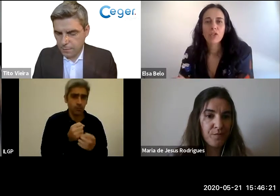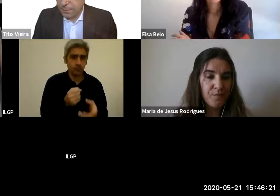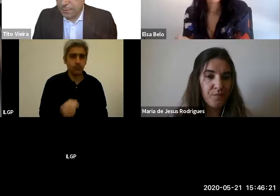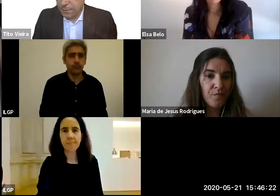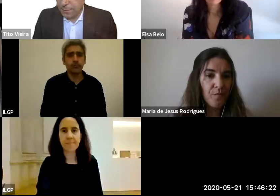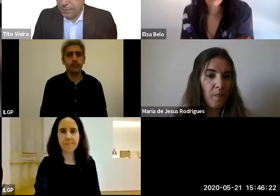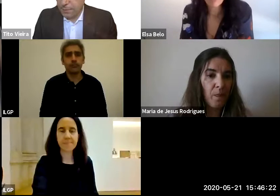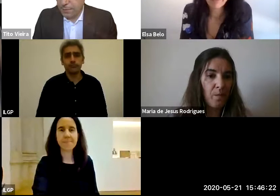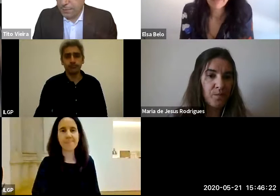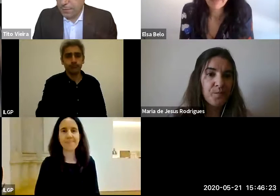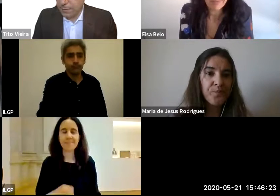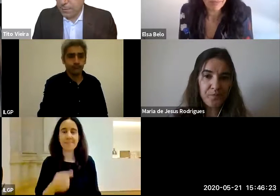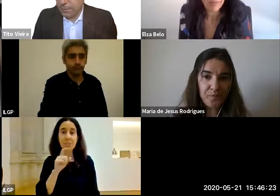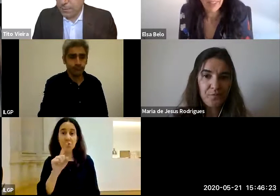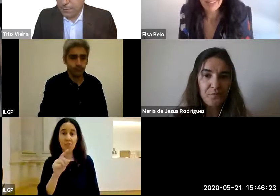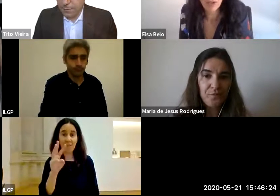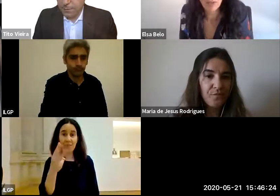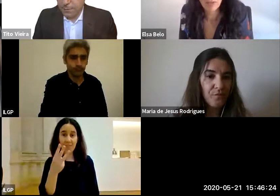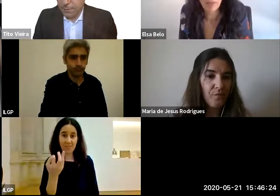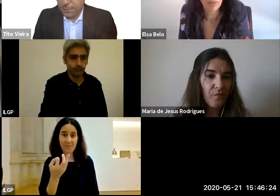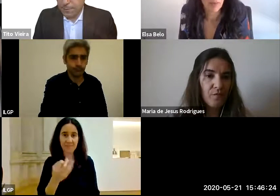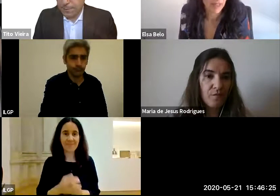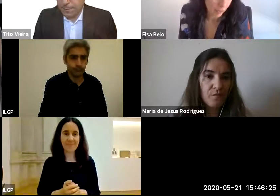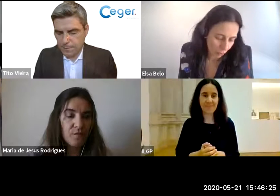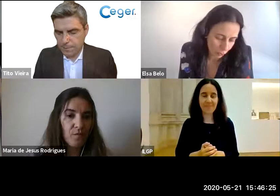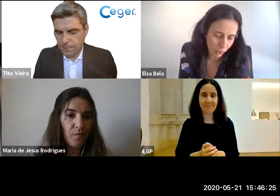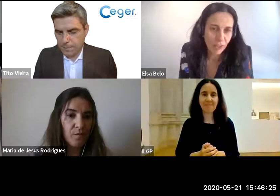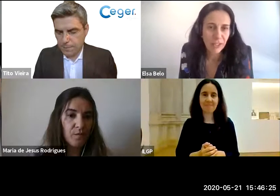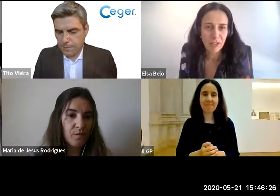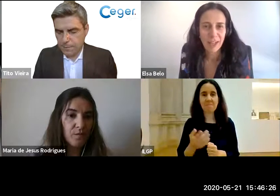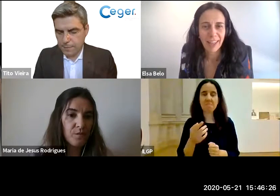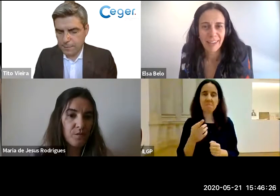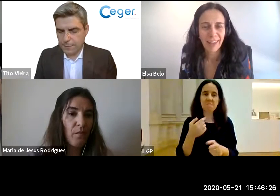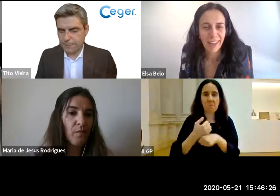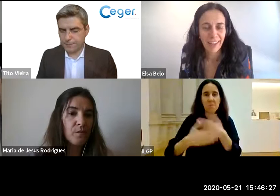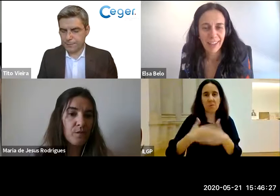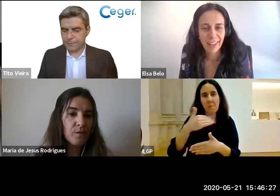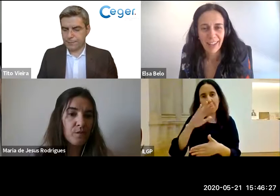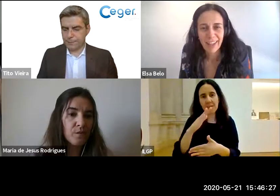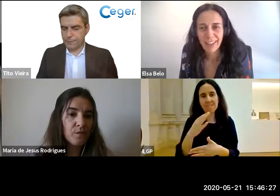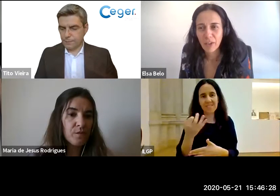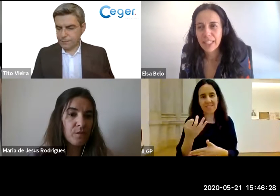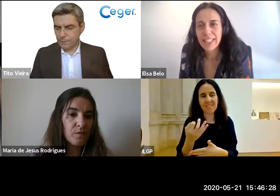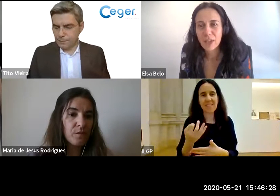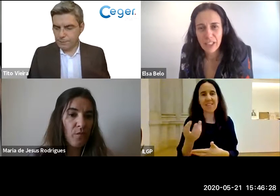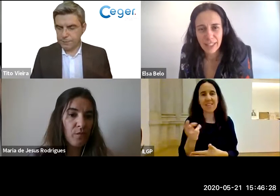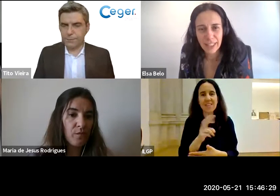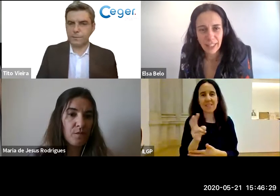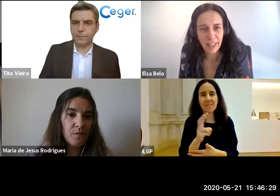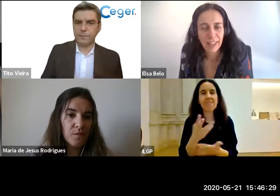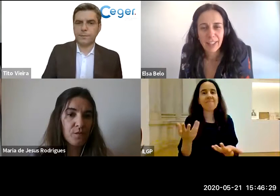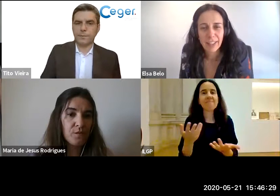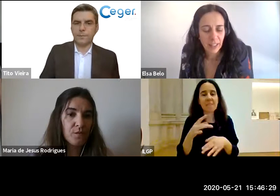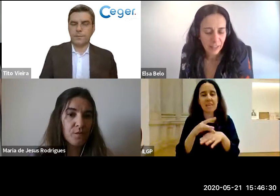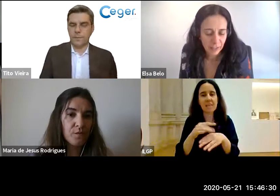Estas são 3 questões, de alguma forma, alguma mais assim operacional, ou seja, qual é a orientação deste